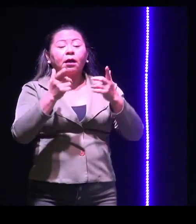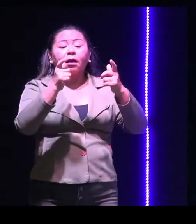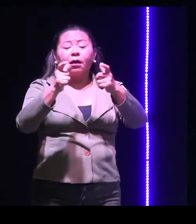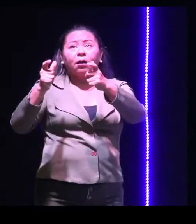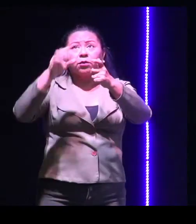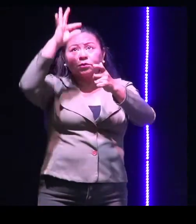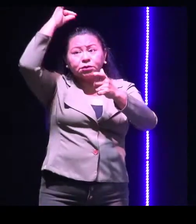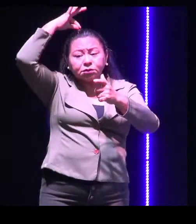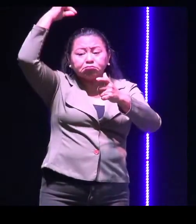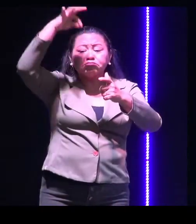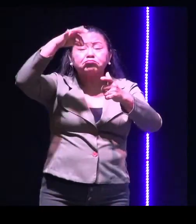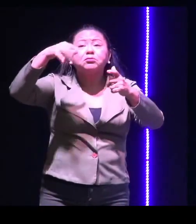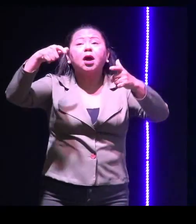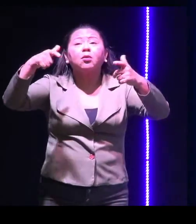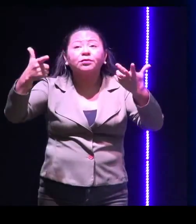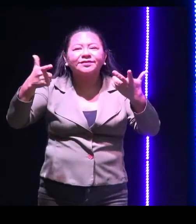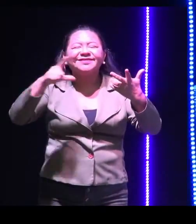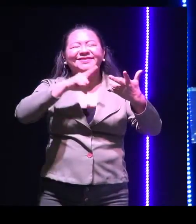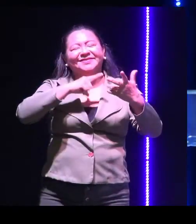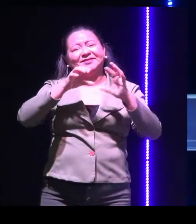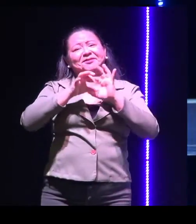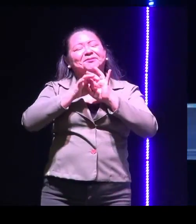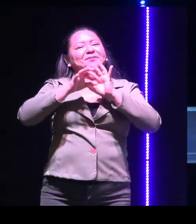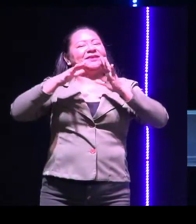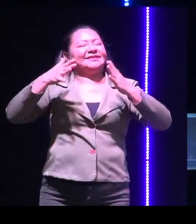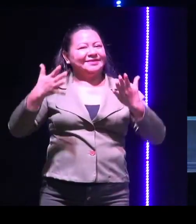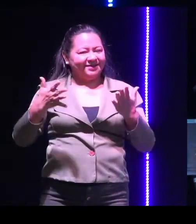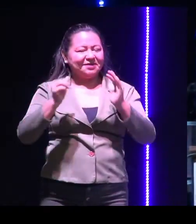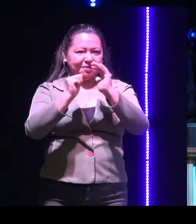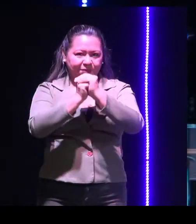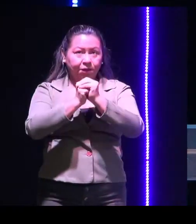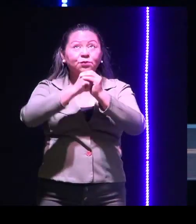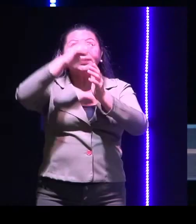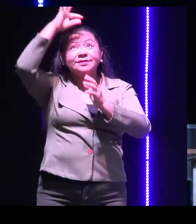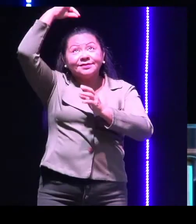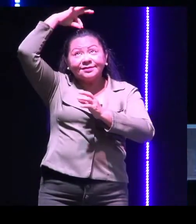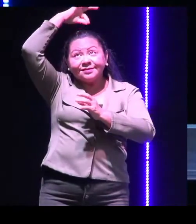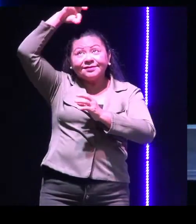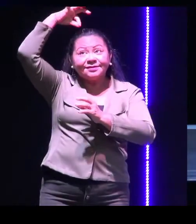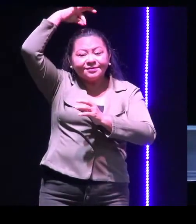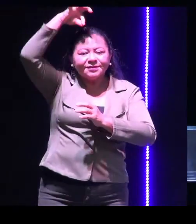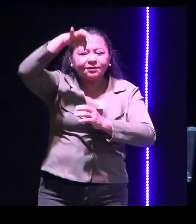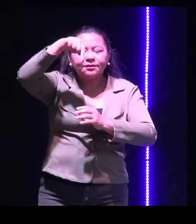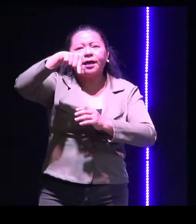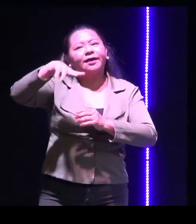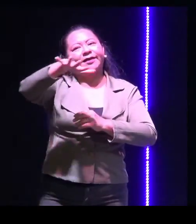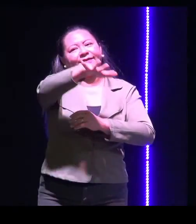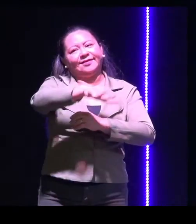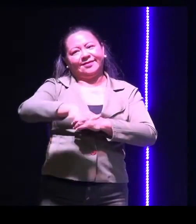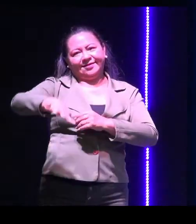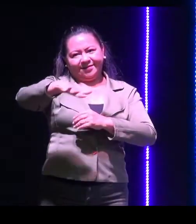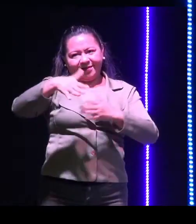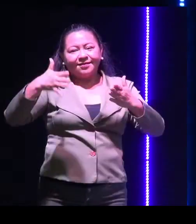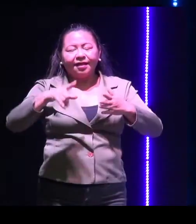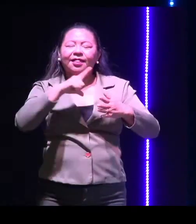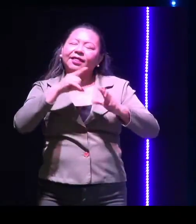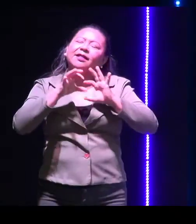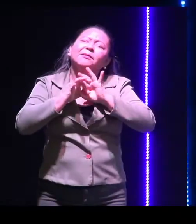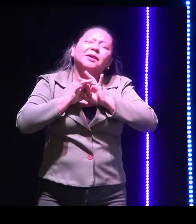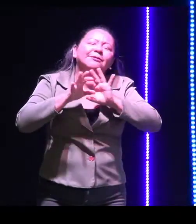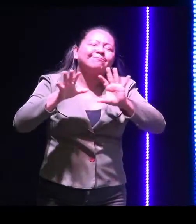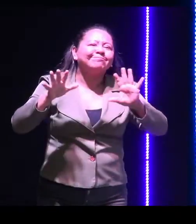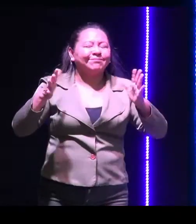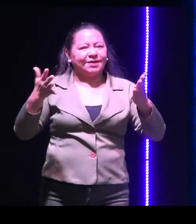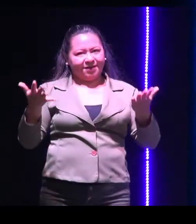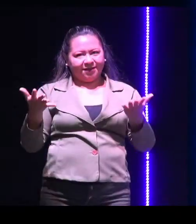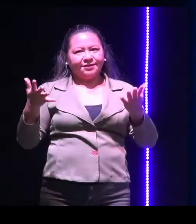Espírito de Deus está, a liberdade. Amém? E o Espírito de Deus está aqui neste lugar. Então, a liberdade